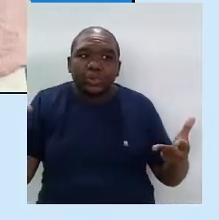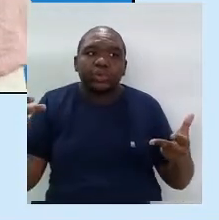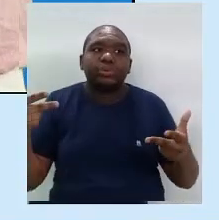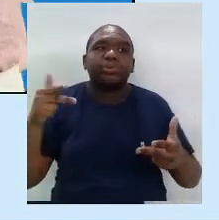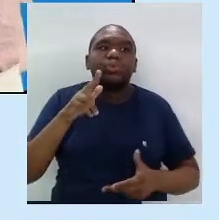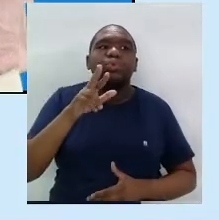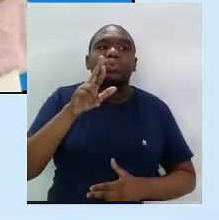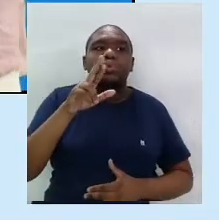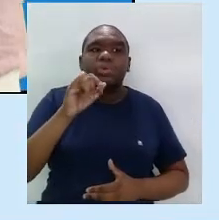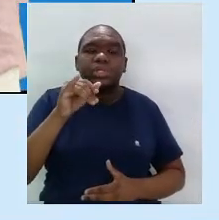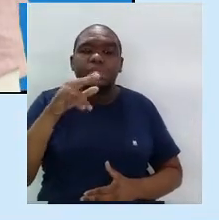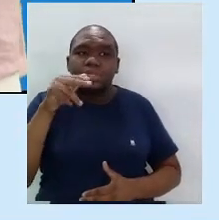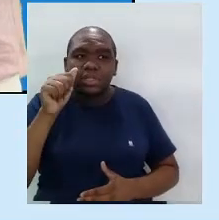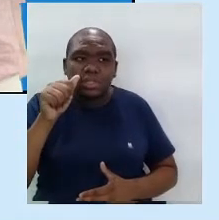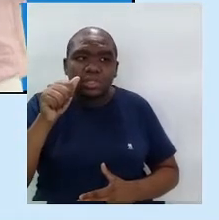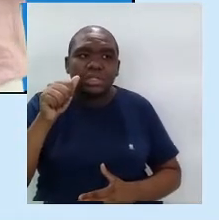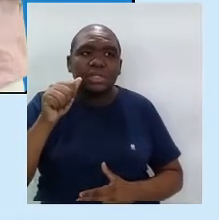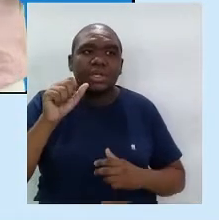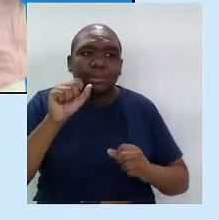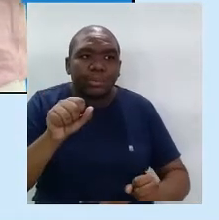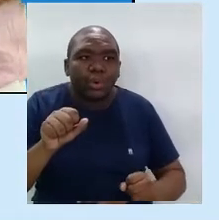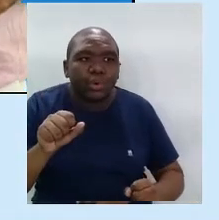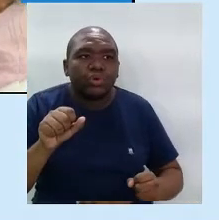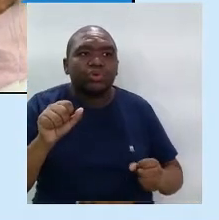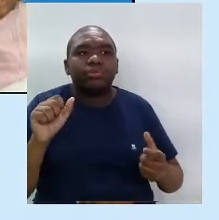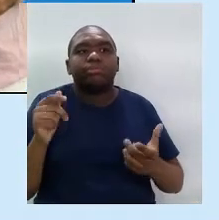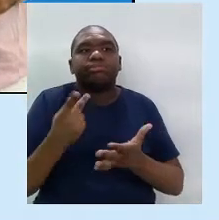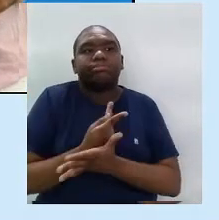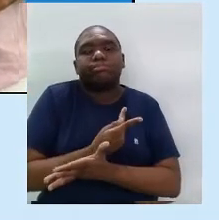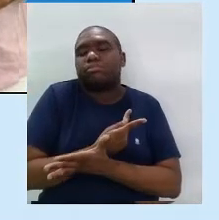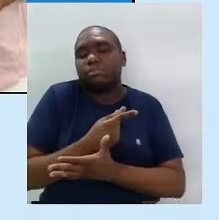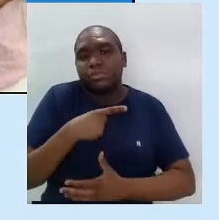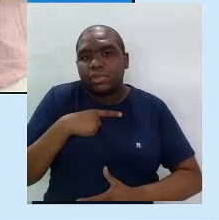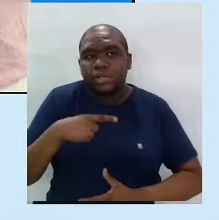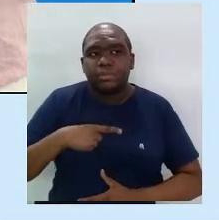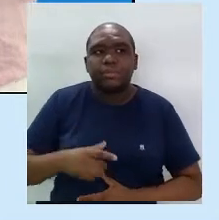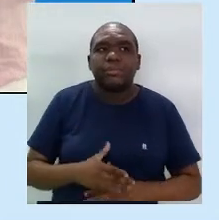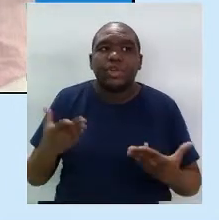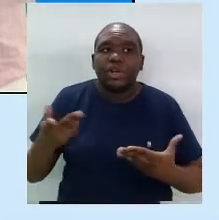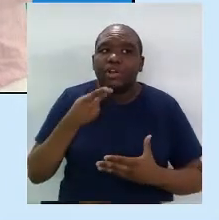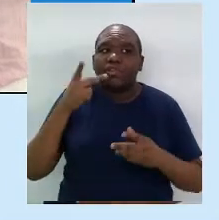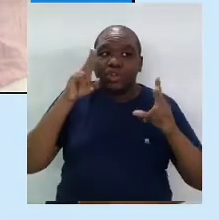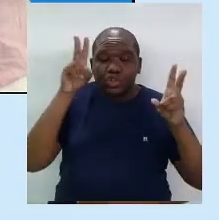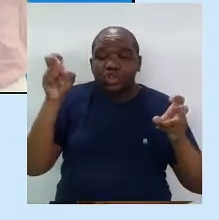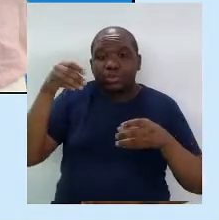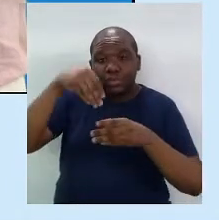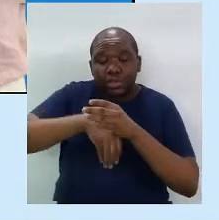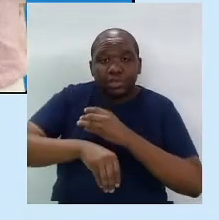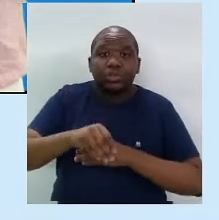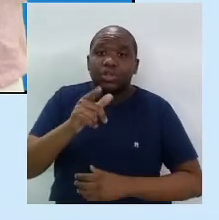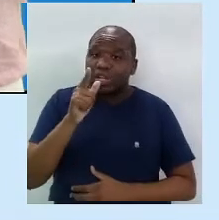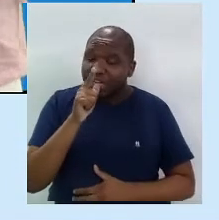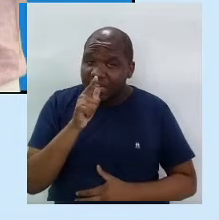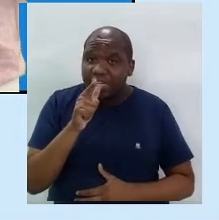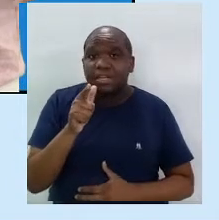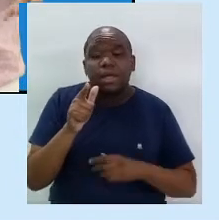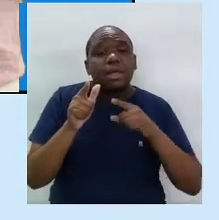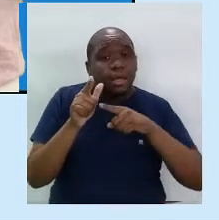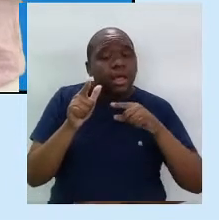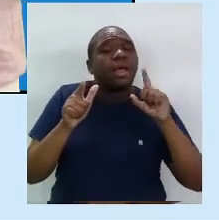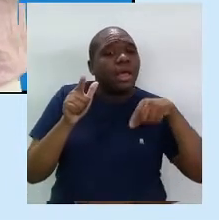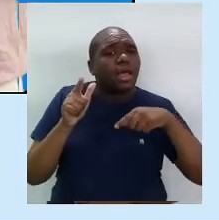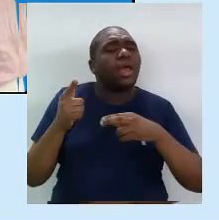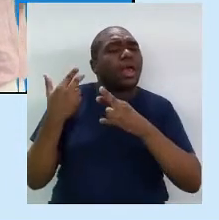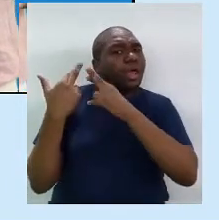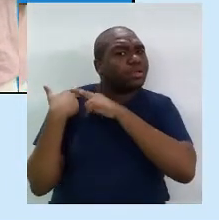resíduos ali de urina que possam ali estar presente. E agora vamos falar sobre o pênis, que é um órgão